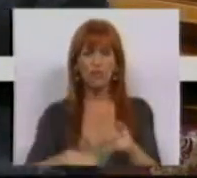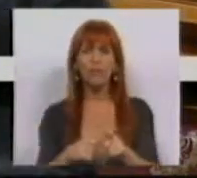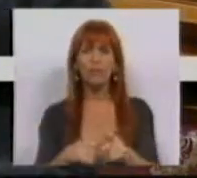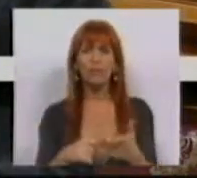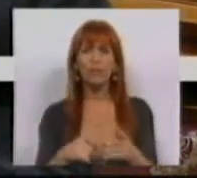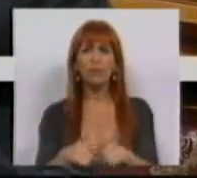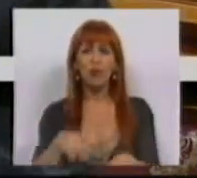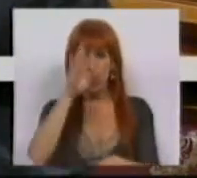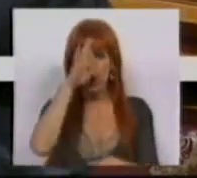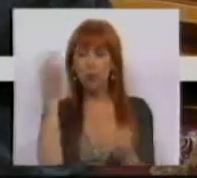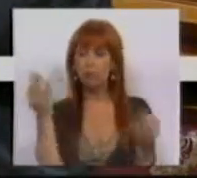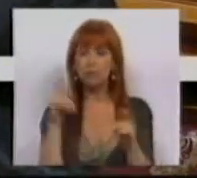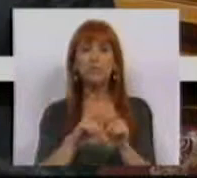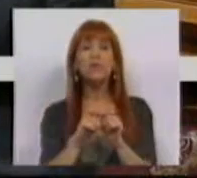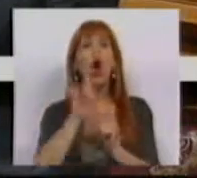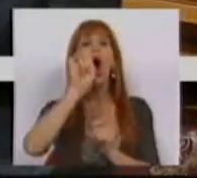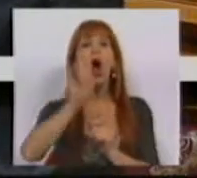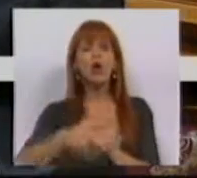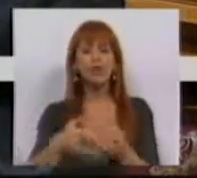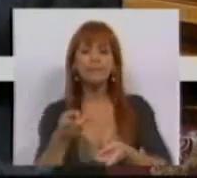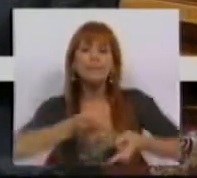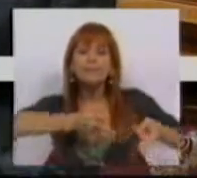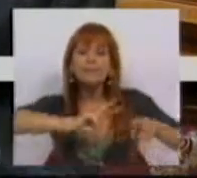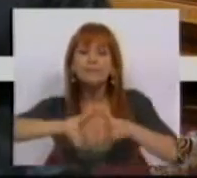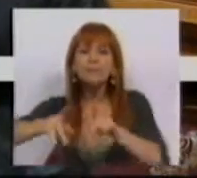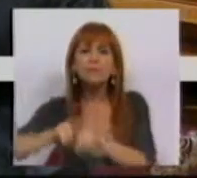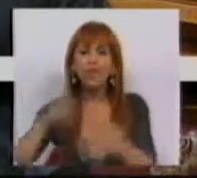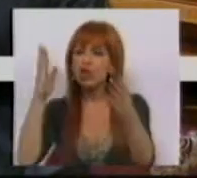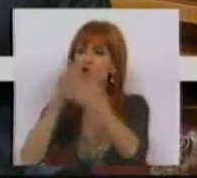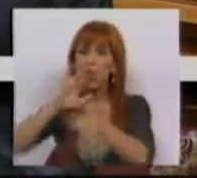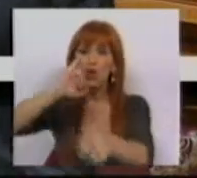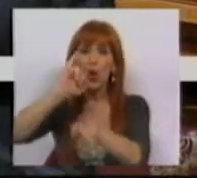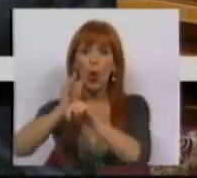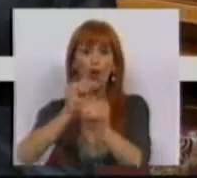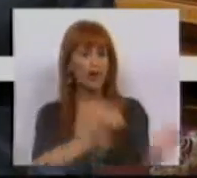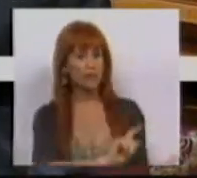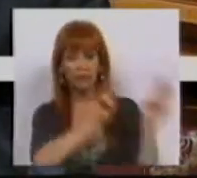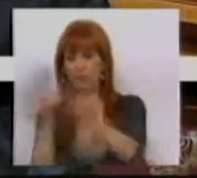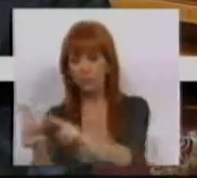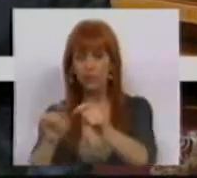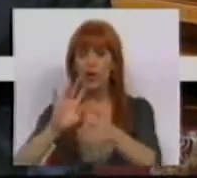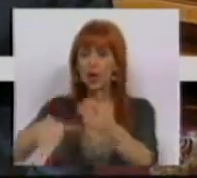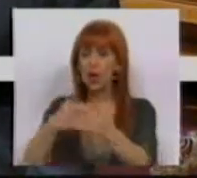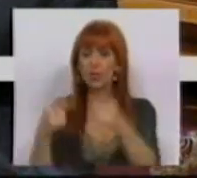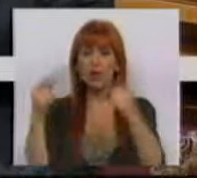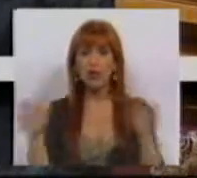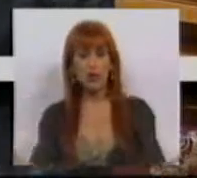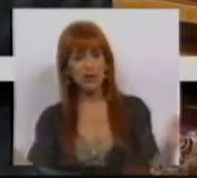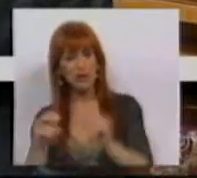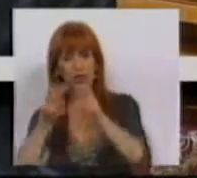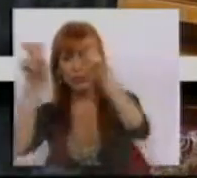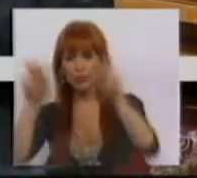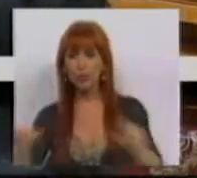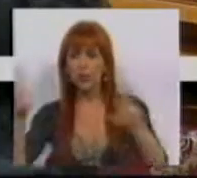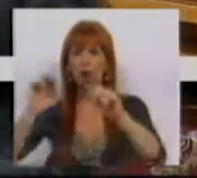sem previamente se definir quais são as escolas que os vão receber e qual é o plano que há para as